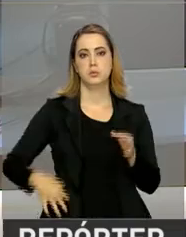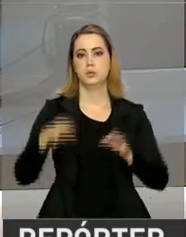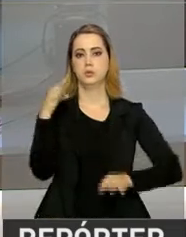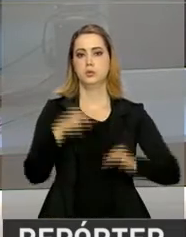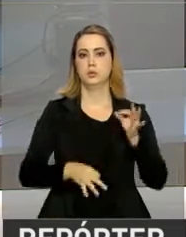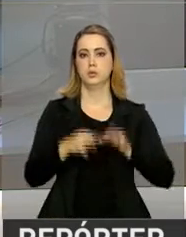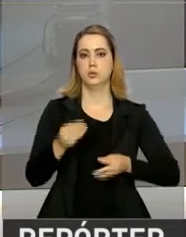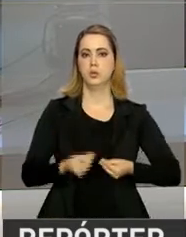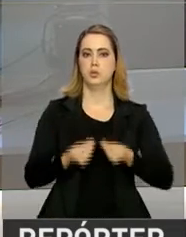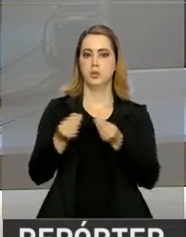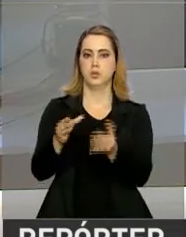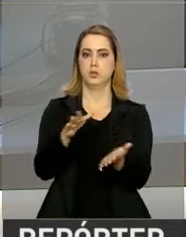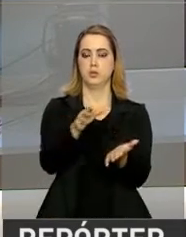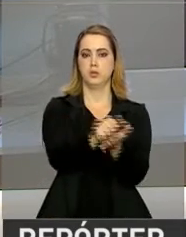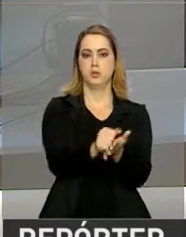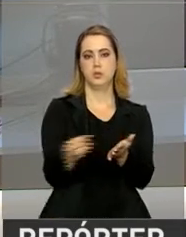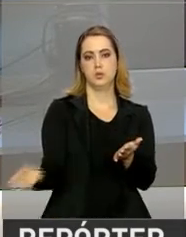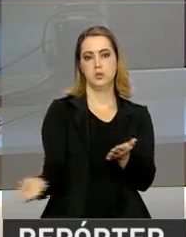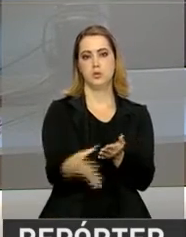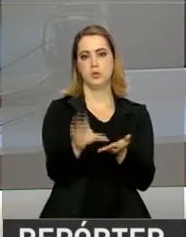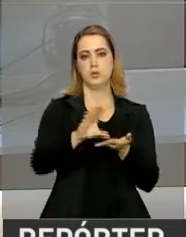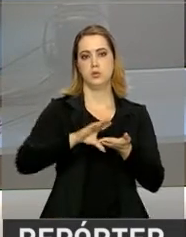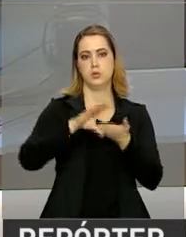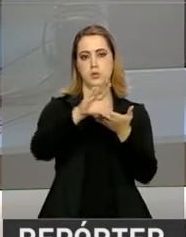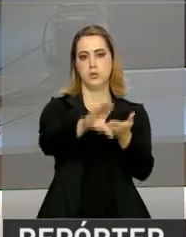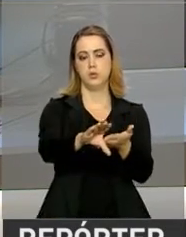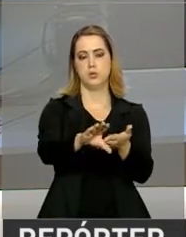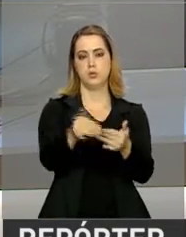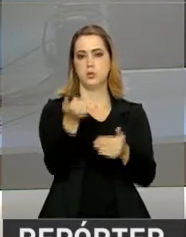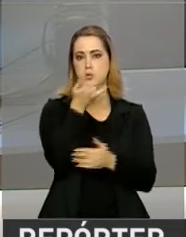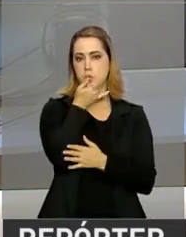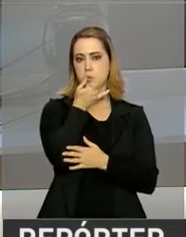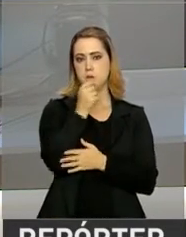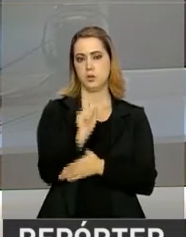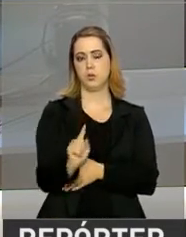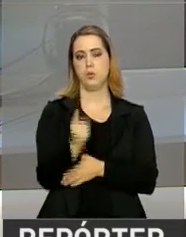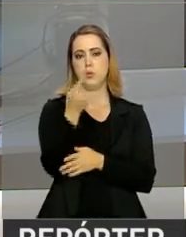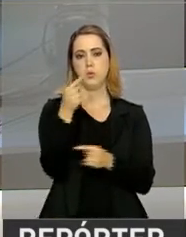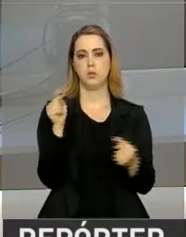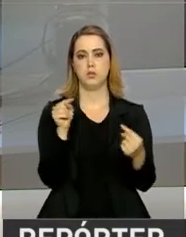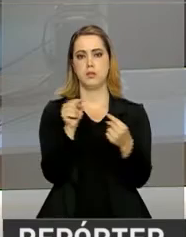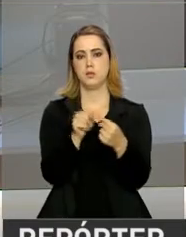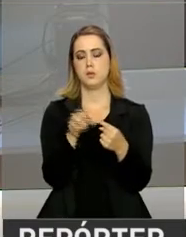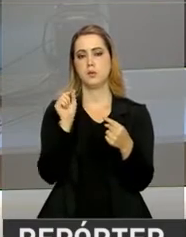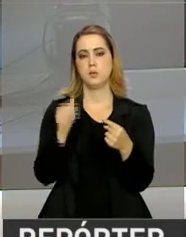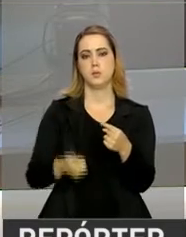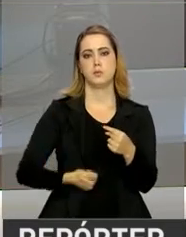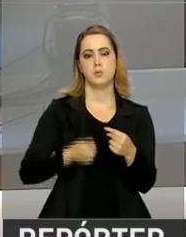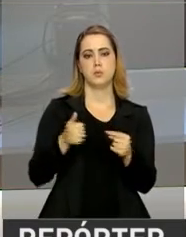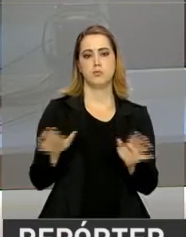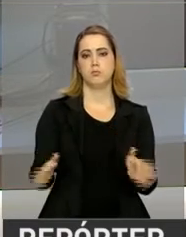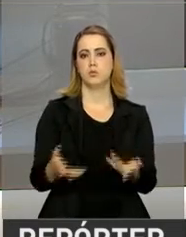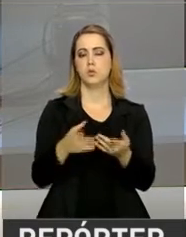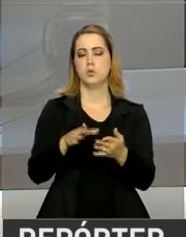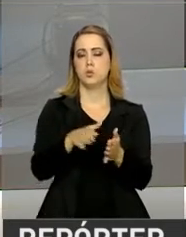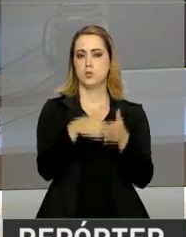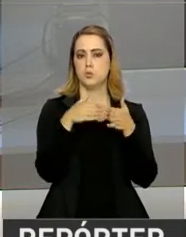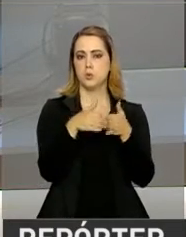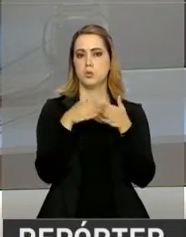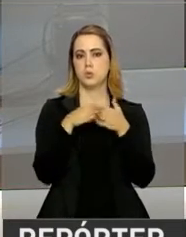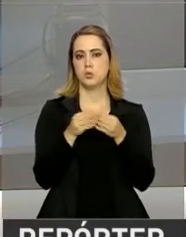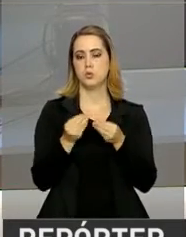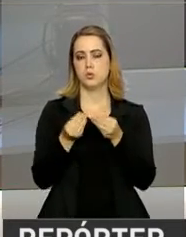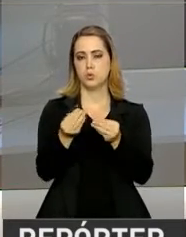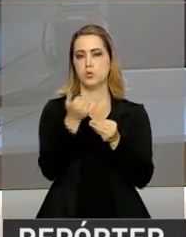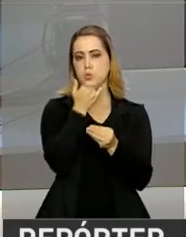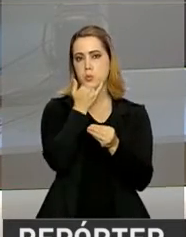hoje aos novos conselheiros da Comissão de Anistia. Segundo Moraes, uma das metas é acelerar o julgamento de milhares de pedidos de concessão